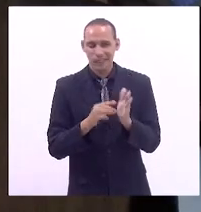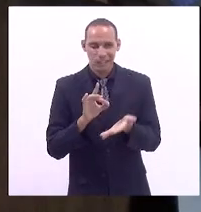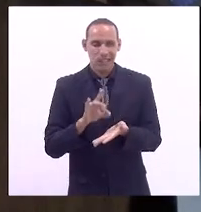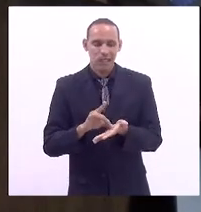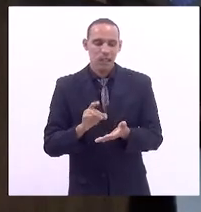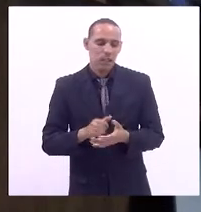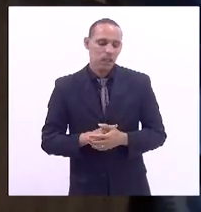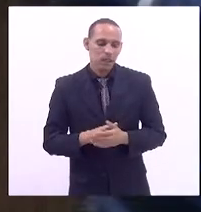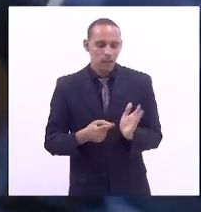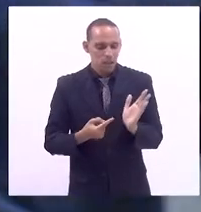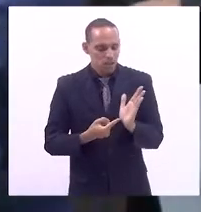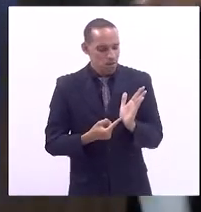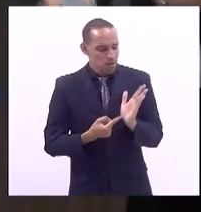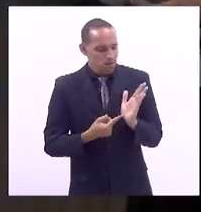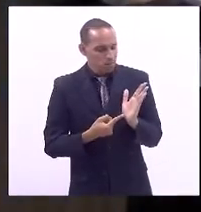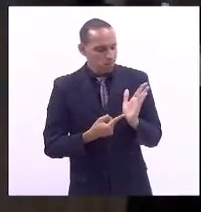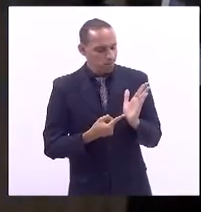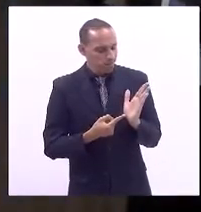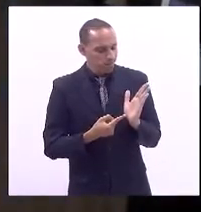verdade